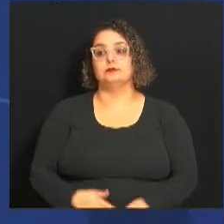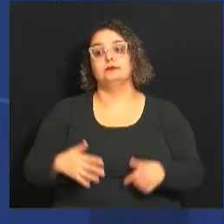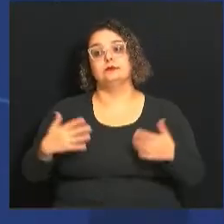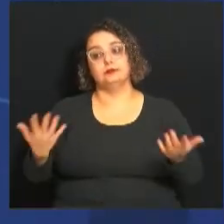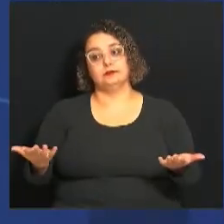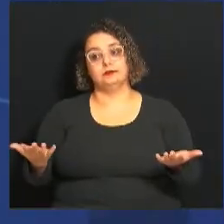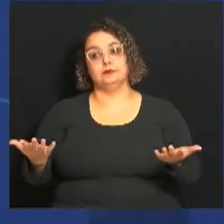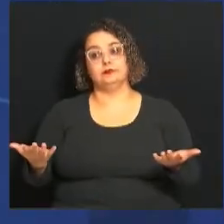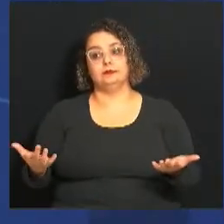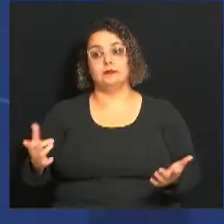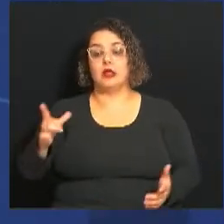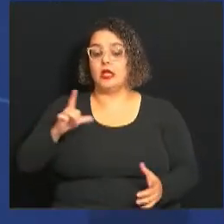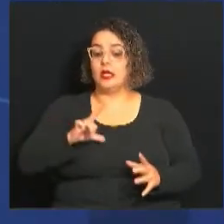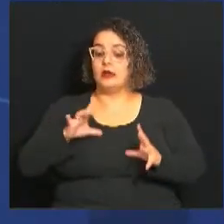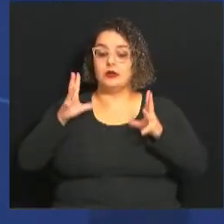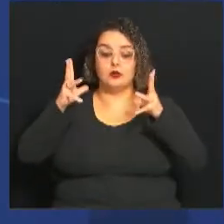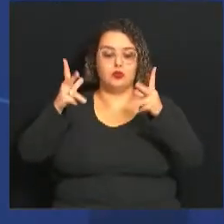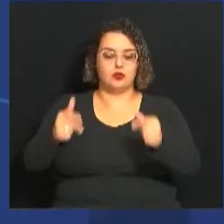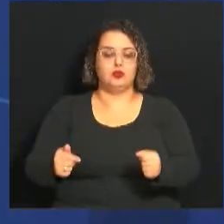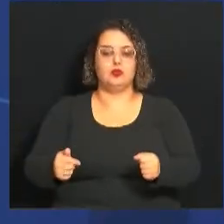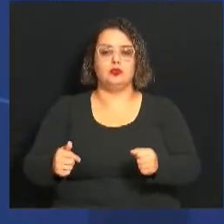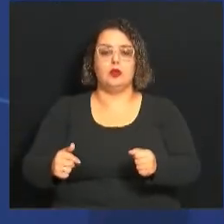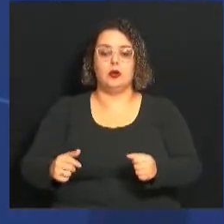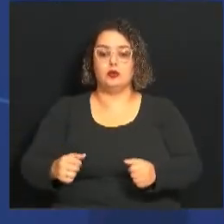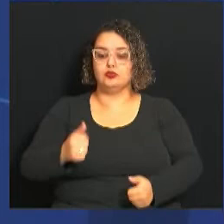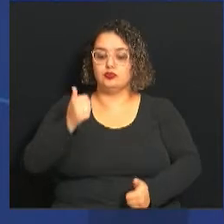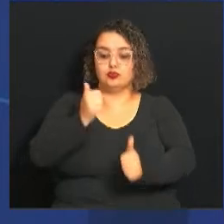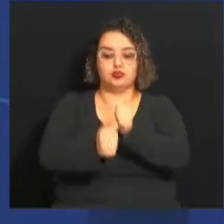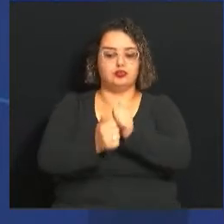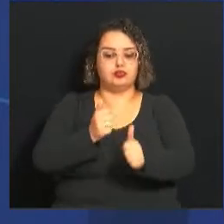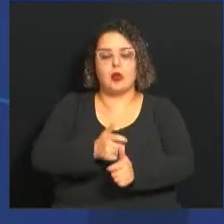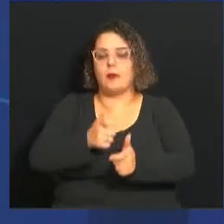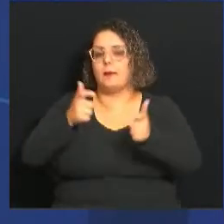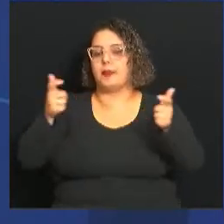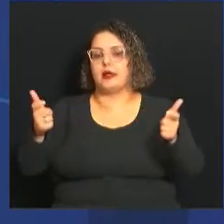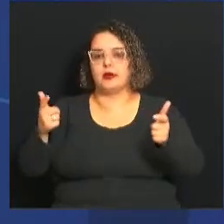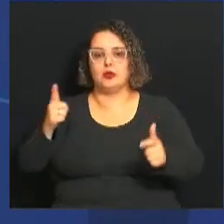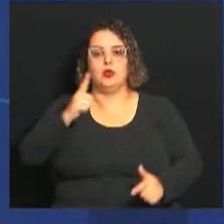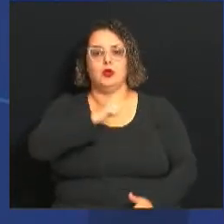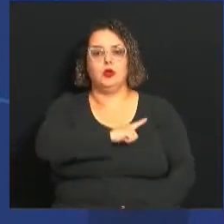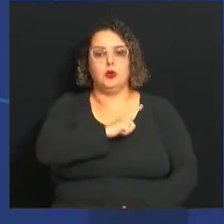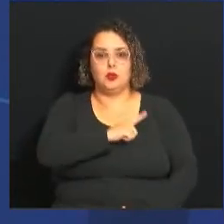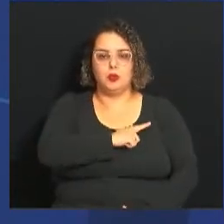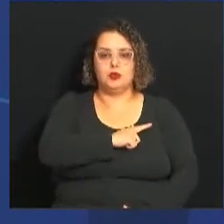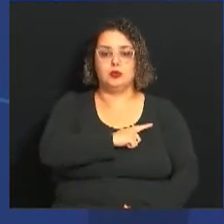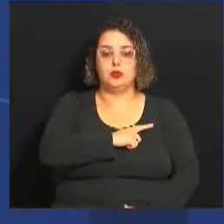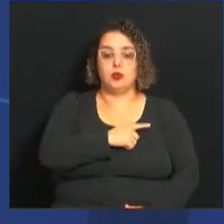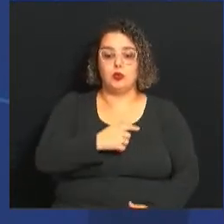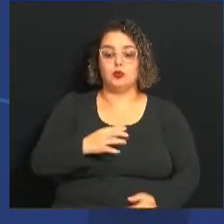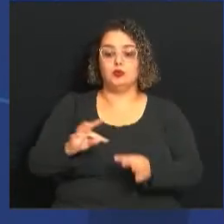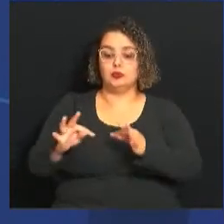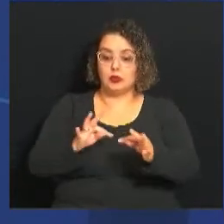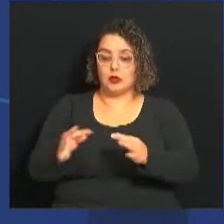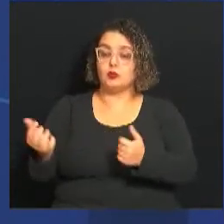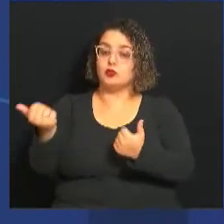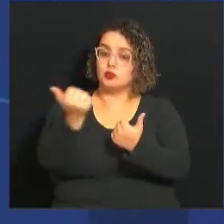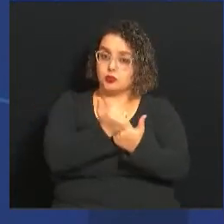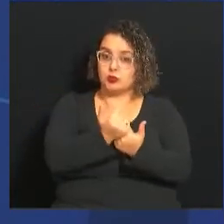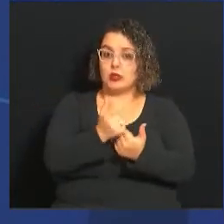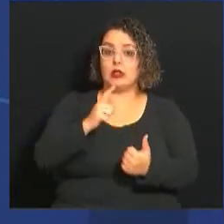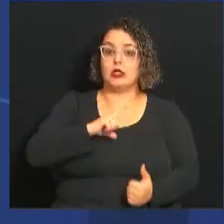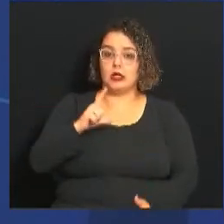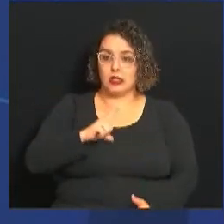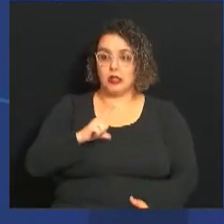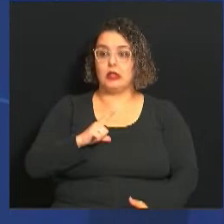Bom, tem tudo para ser um grande jogo, né? Apesar do Guarani chegar com um treinador interino, mas tem atletas que podem